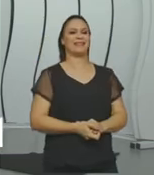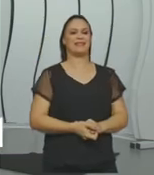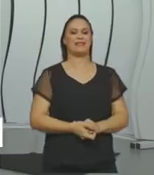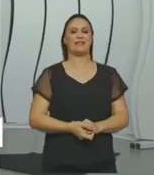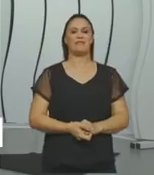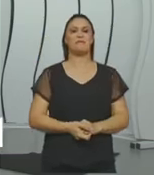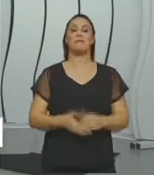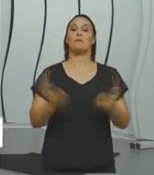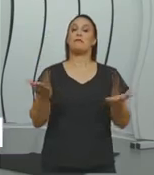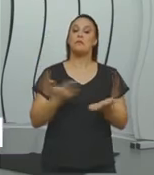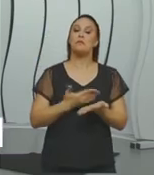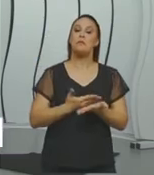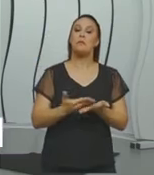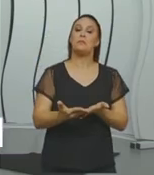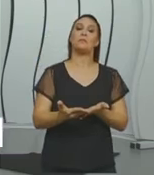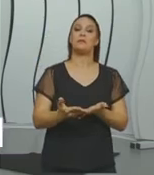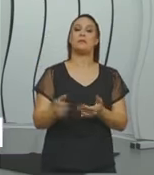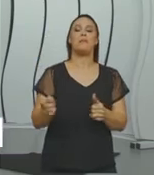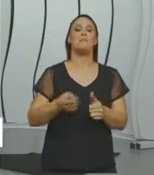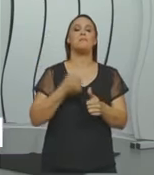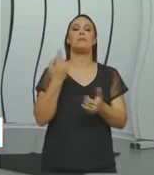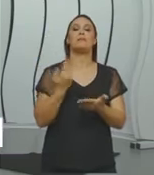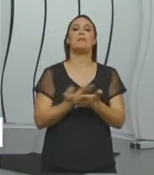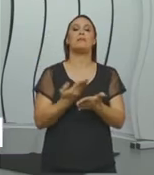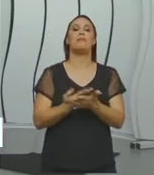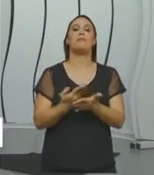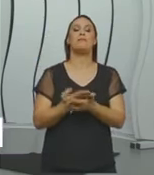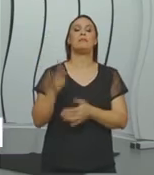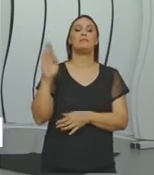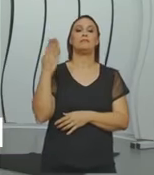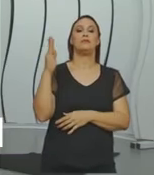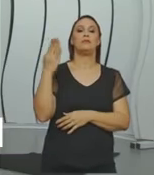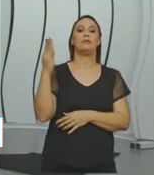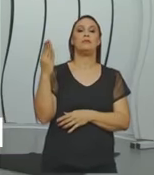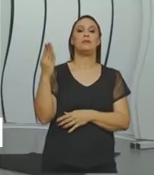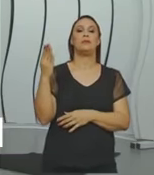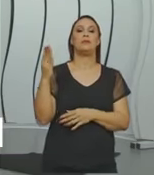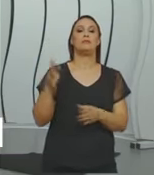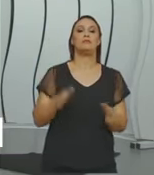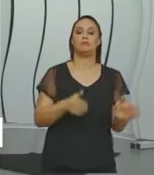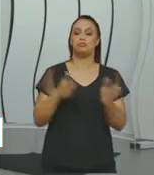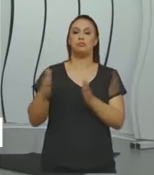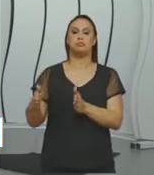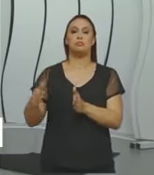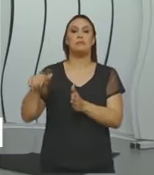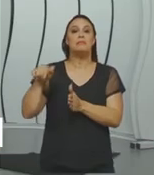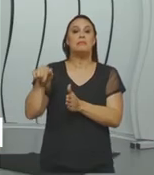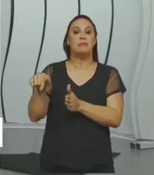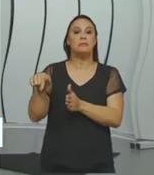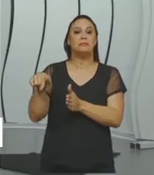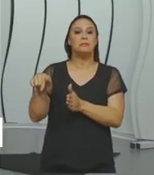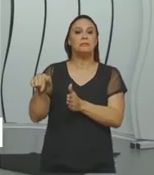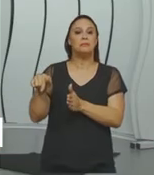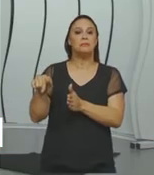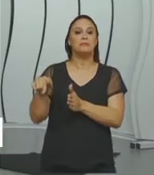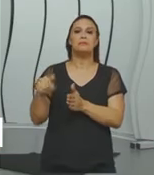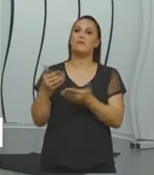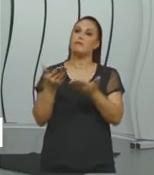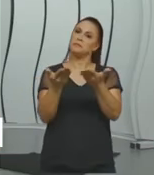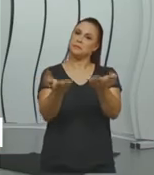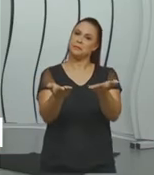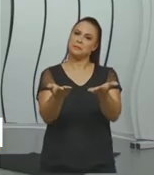dar início à nossa primeira aula de Biologia do ciclo 7, para você, aluno do primeiro